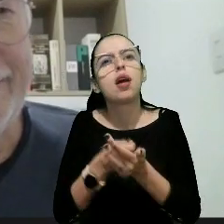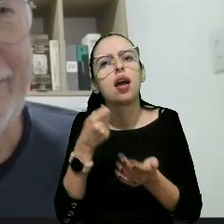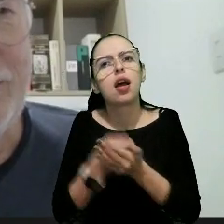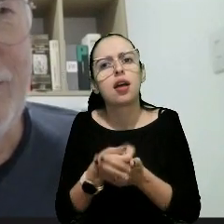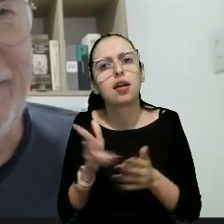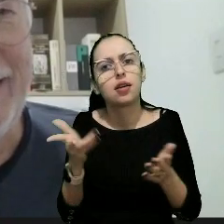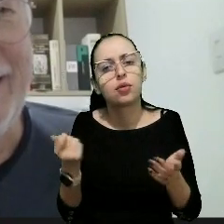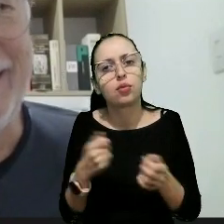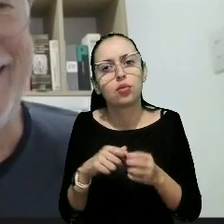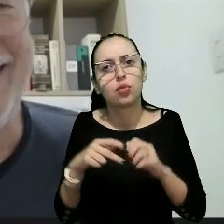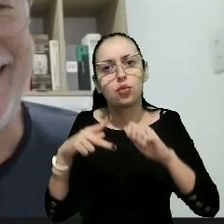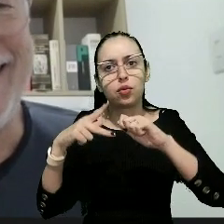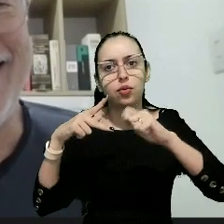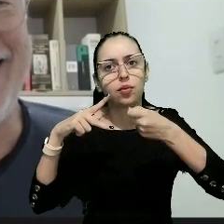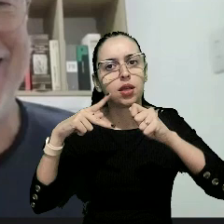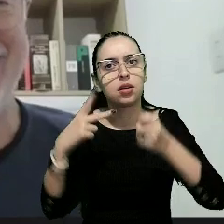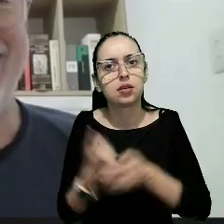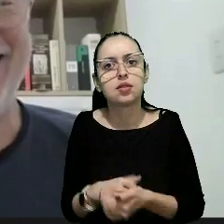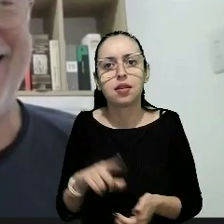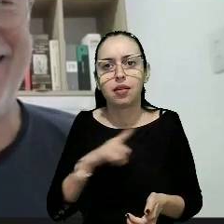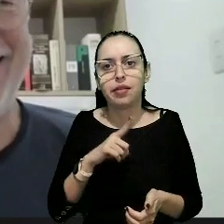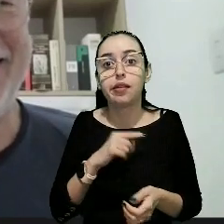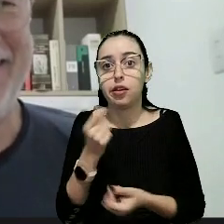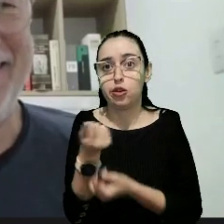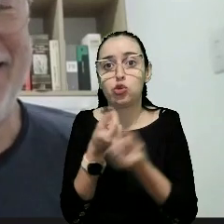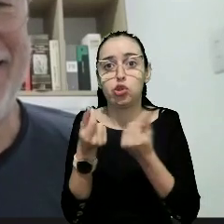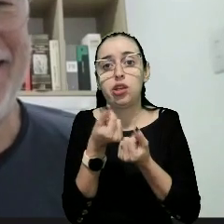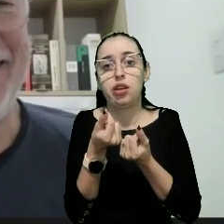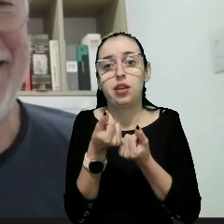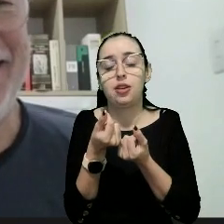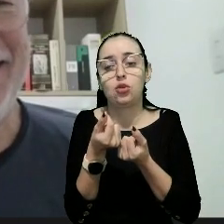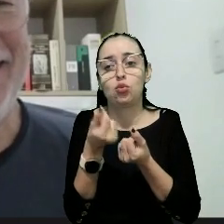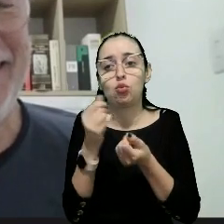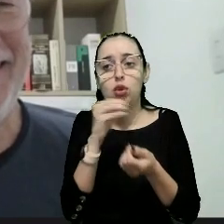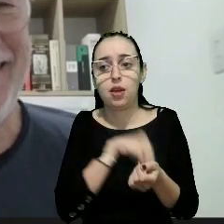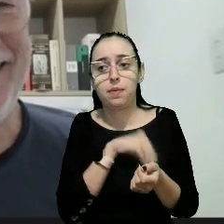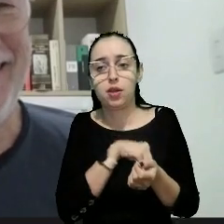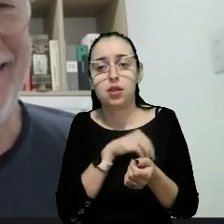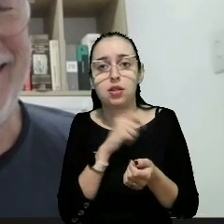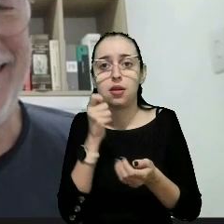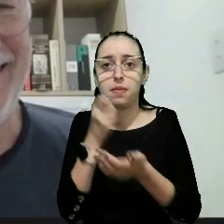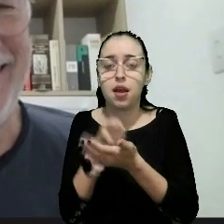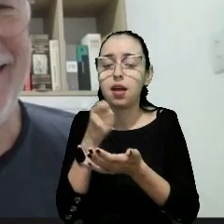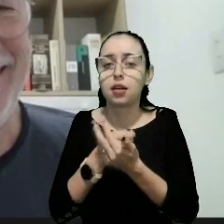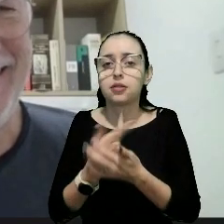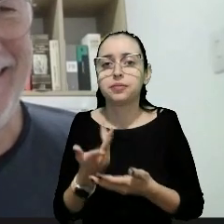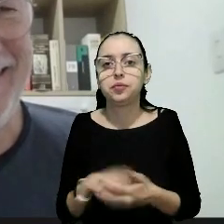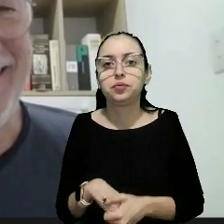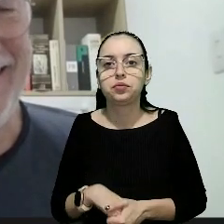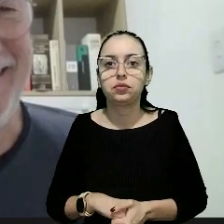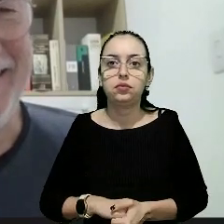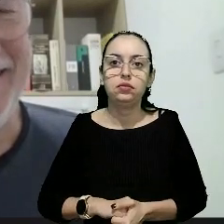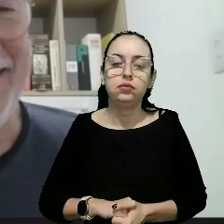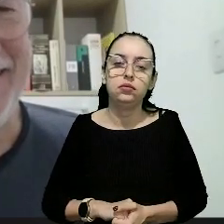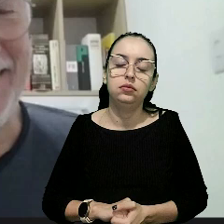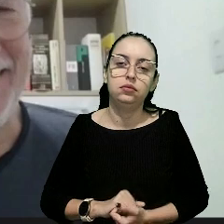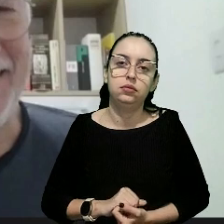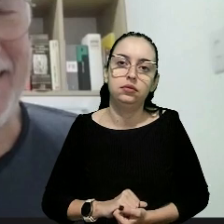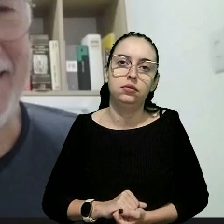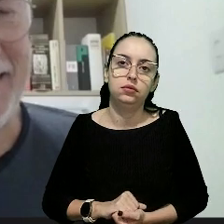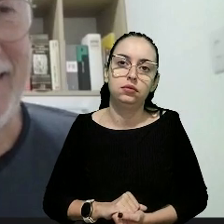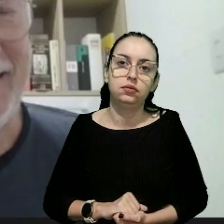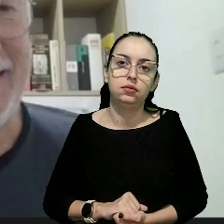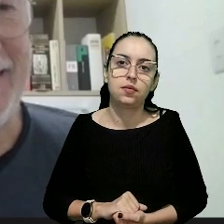Imagina, quem está gastando dinheiro com Pix hoje? Quem tem dinheiro, né? Quem está recebendo aposentadoria e pagando?